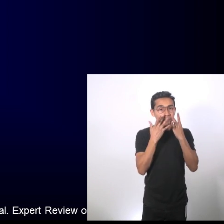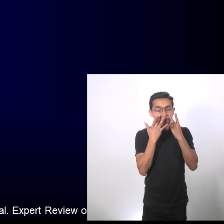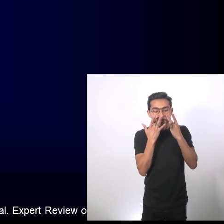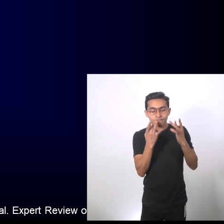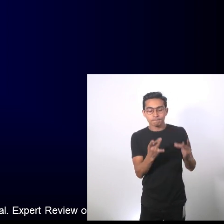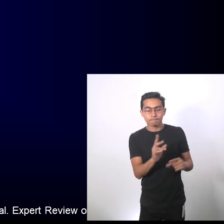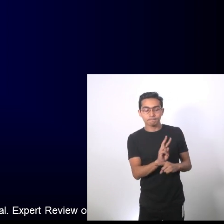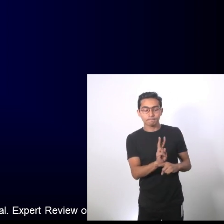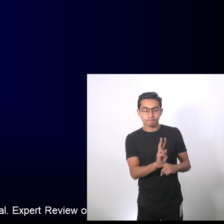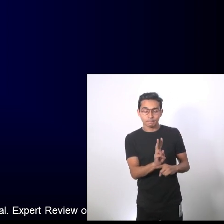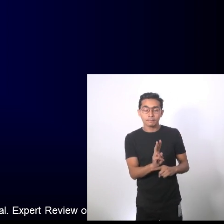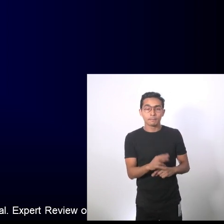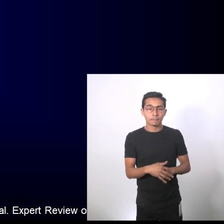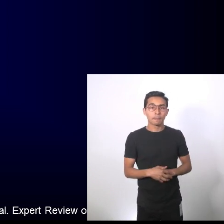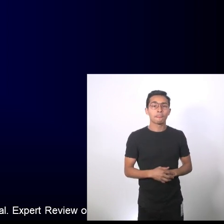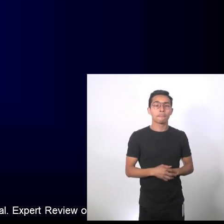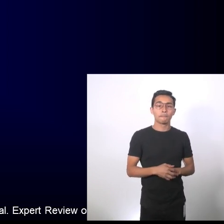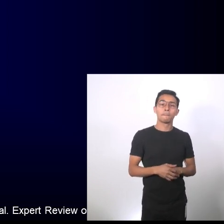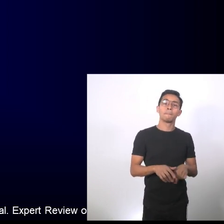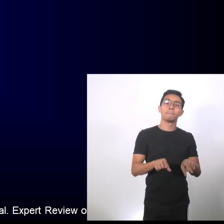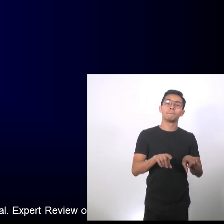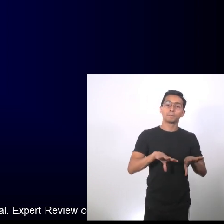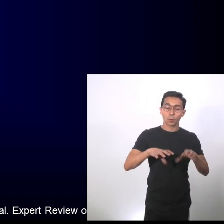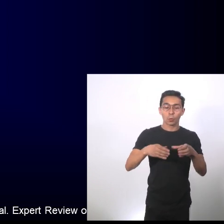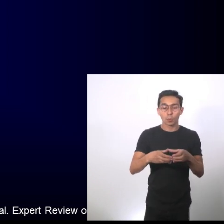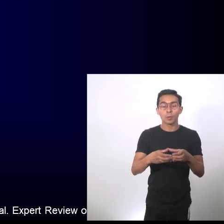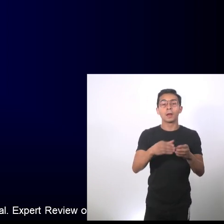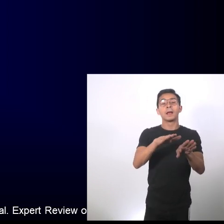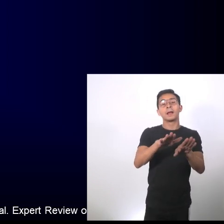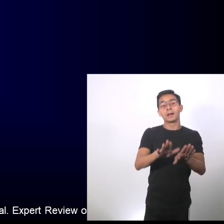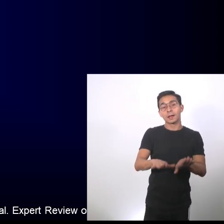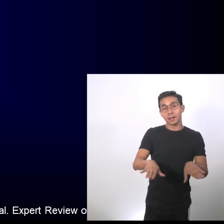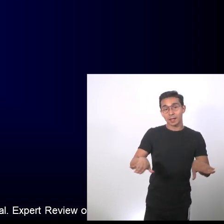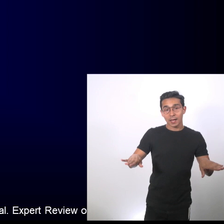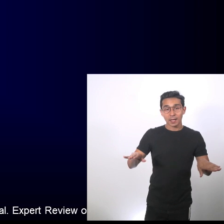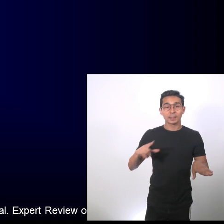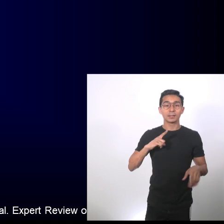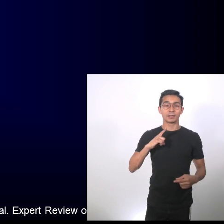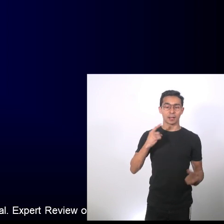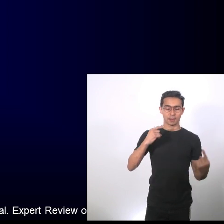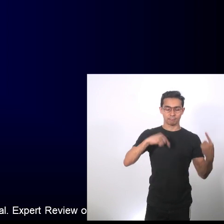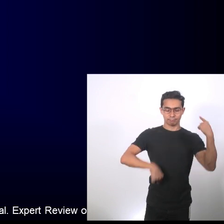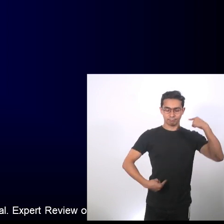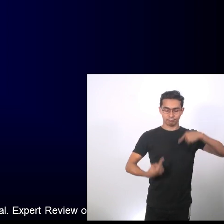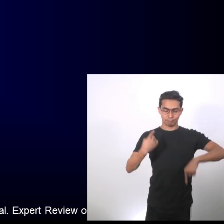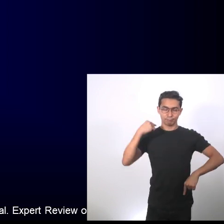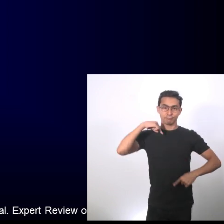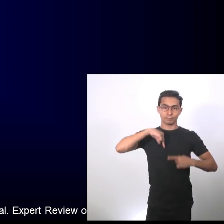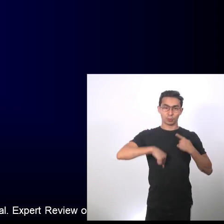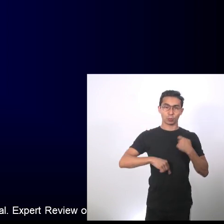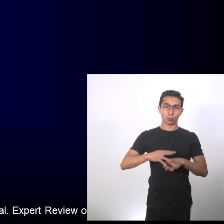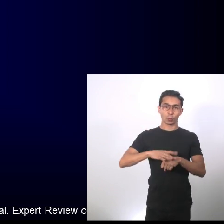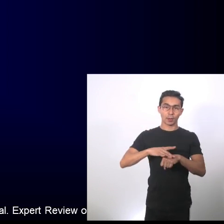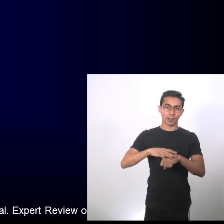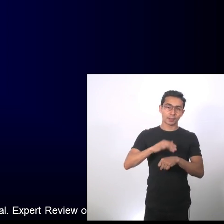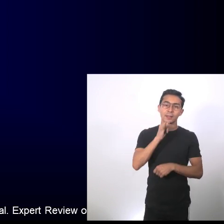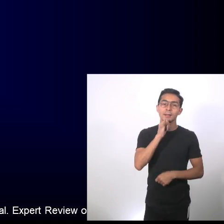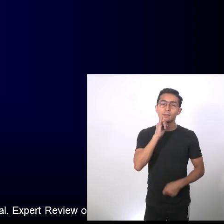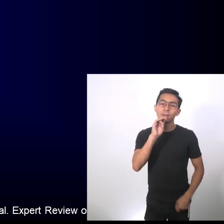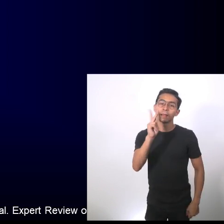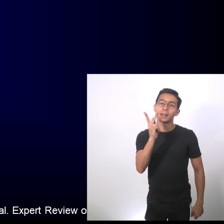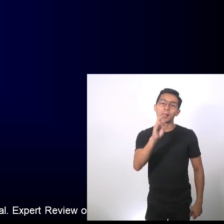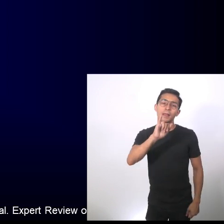atenção. Evidentemente, crianças que são portadoras de condições imunossupressoras, que vivem com HIV, que têm câncer, que